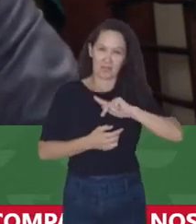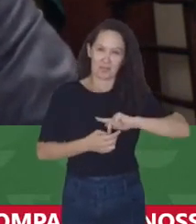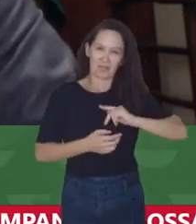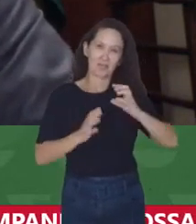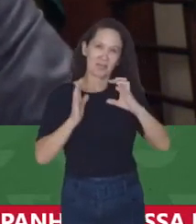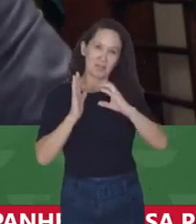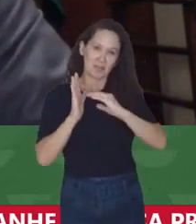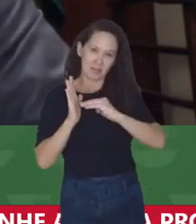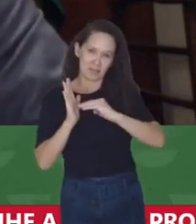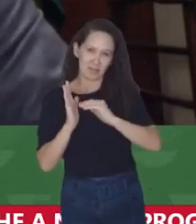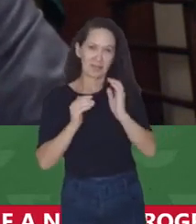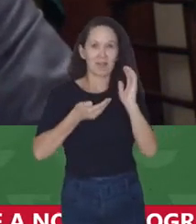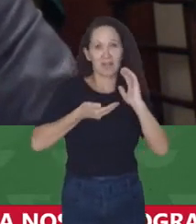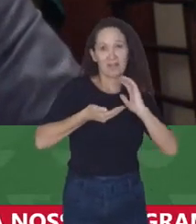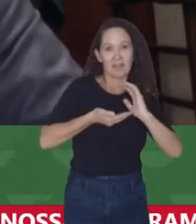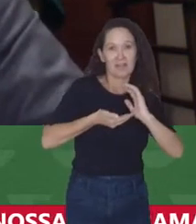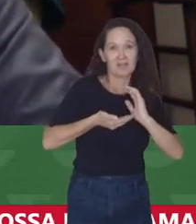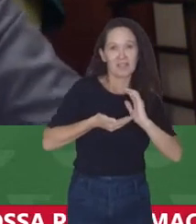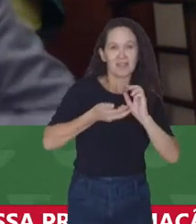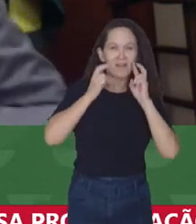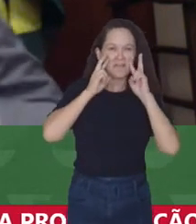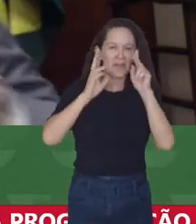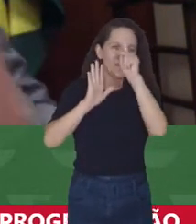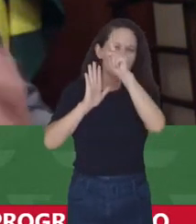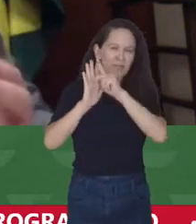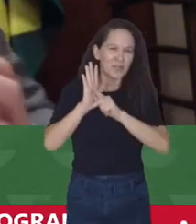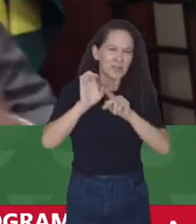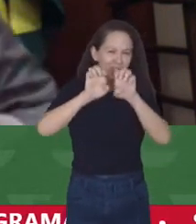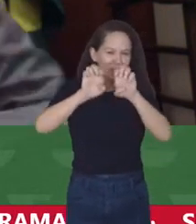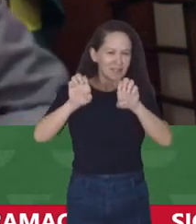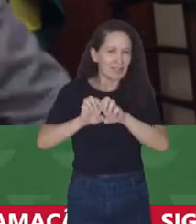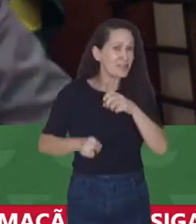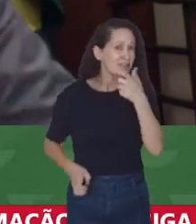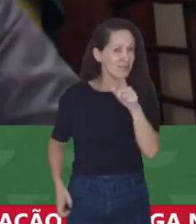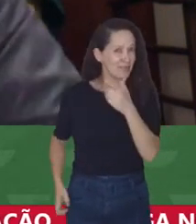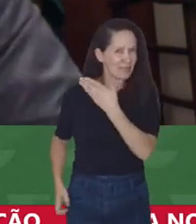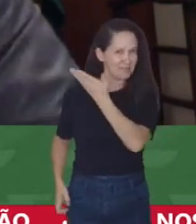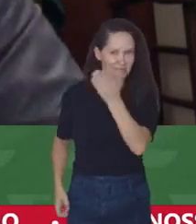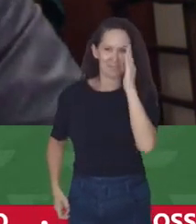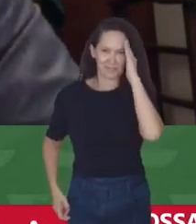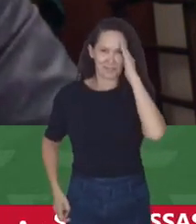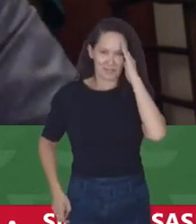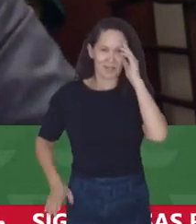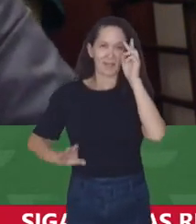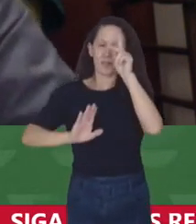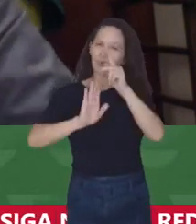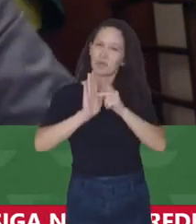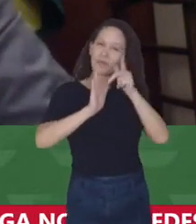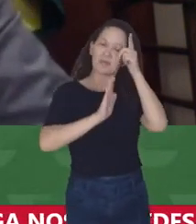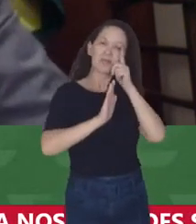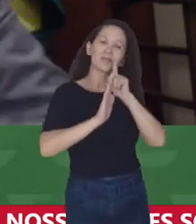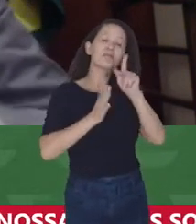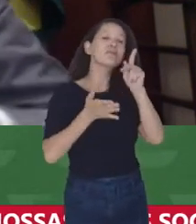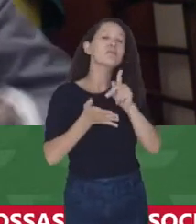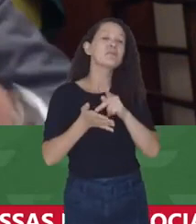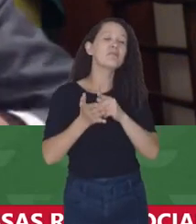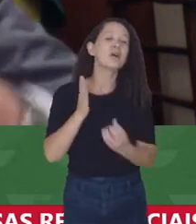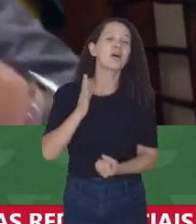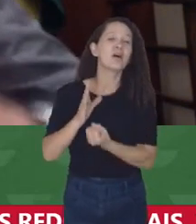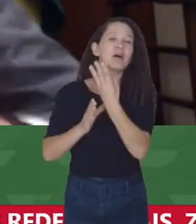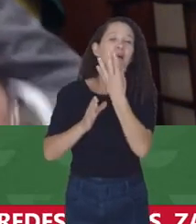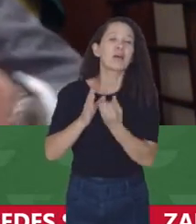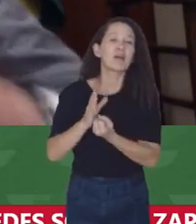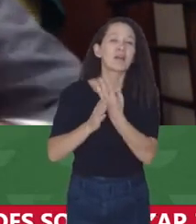grandes projetos estruturantes, e aquilo que você entende muito, que projetos que possam criar o